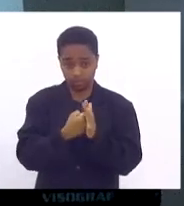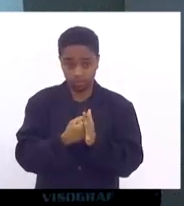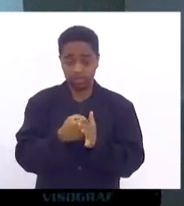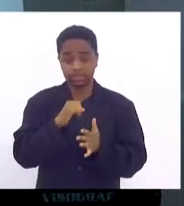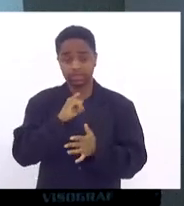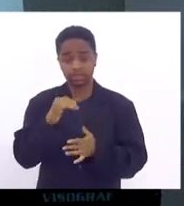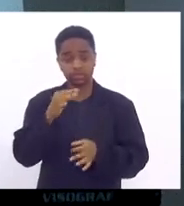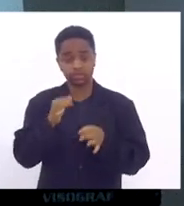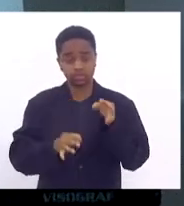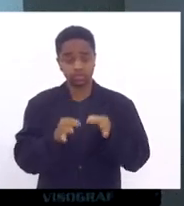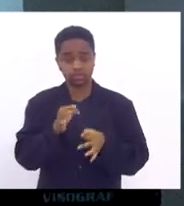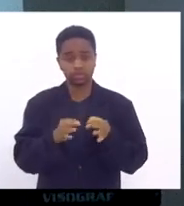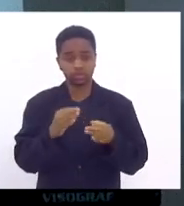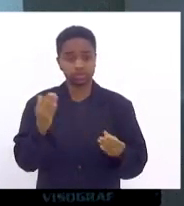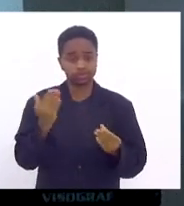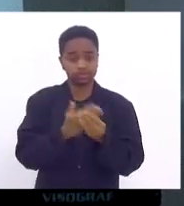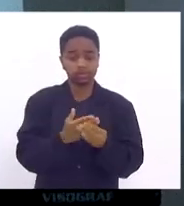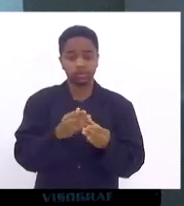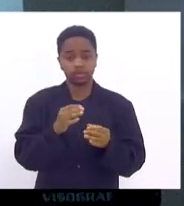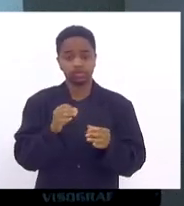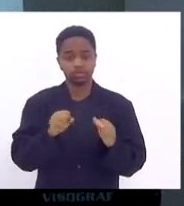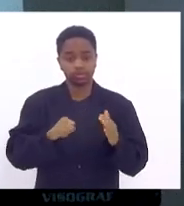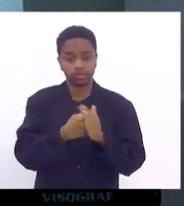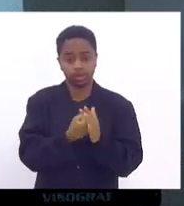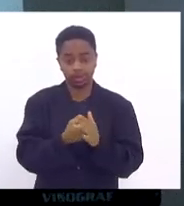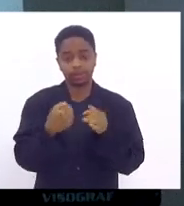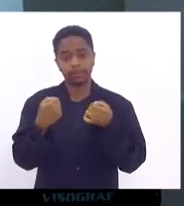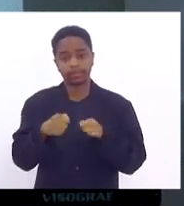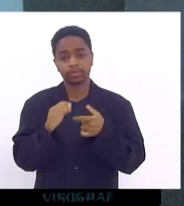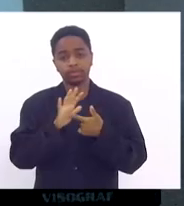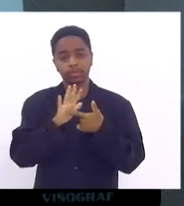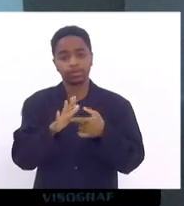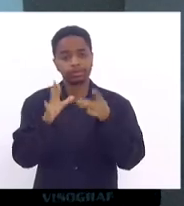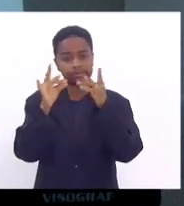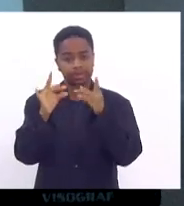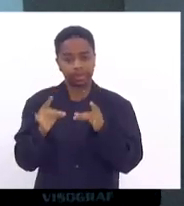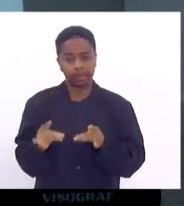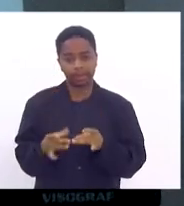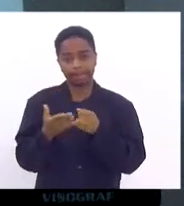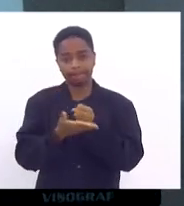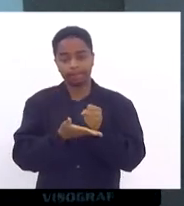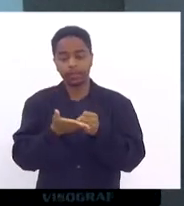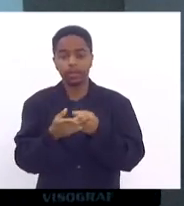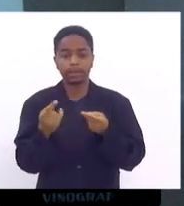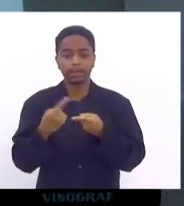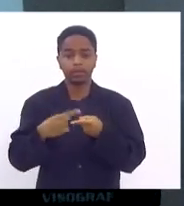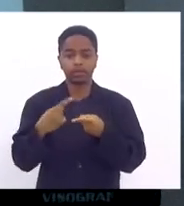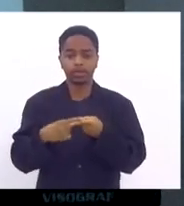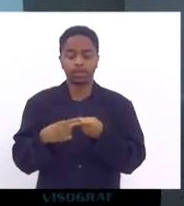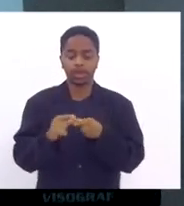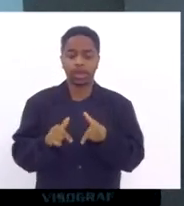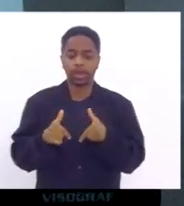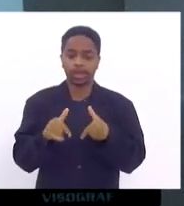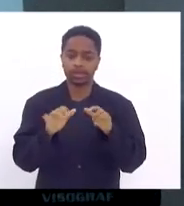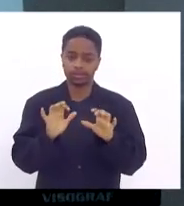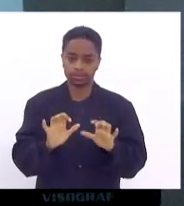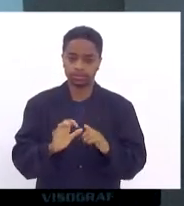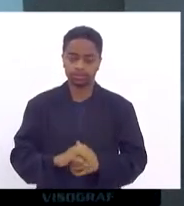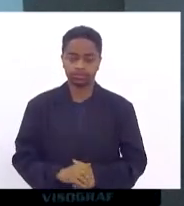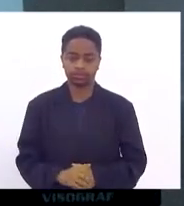determine explicite a fundament abilidade né a fundamentação né a indispensabilidade dessa Providência